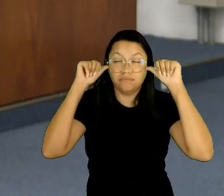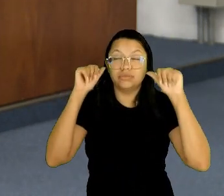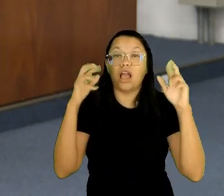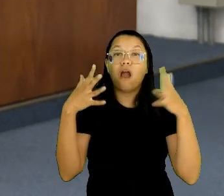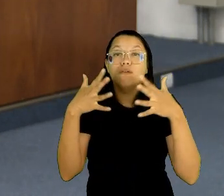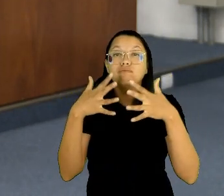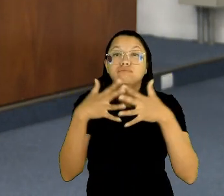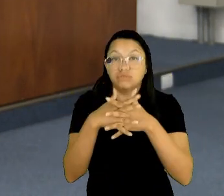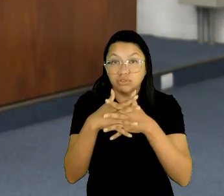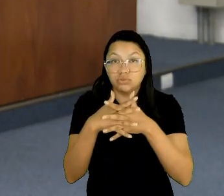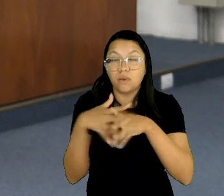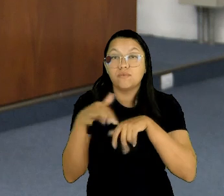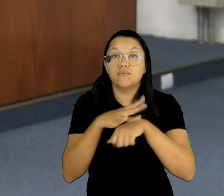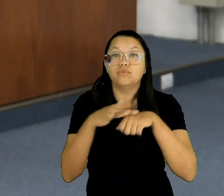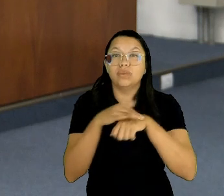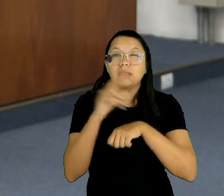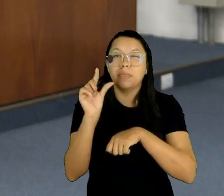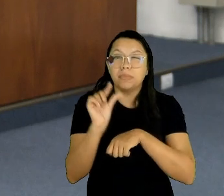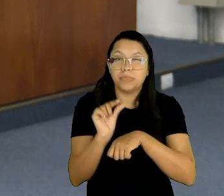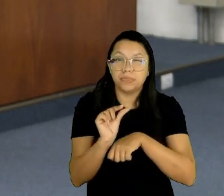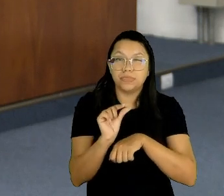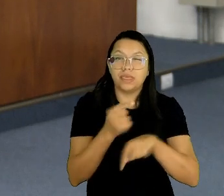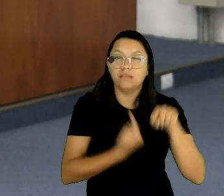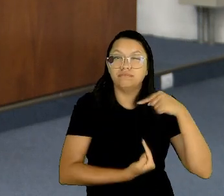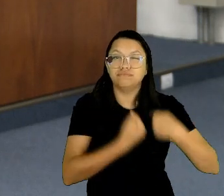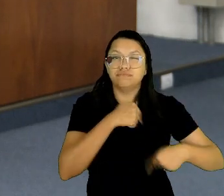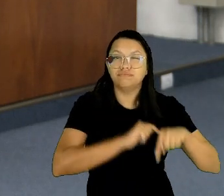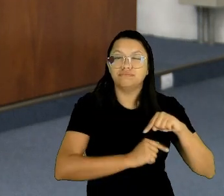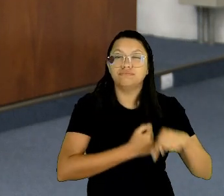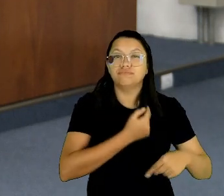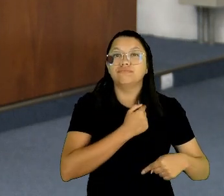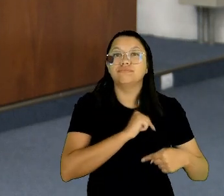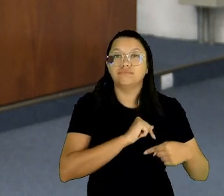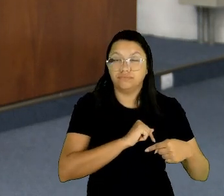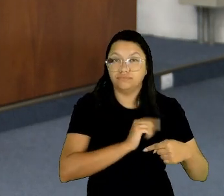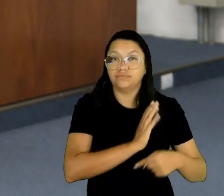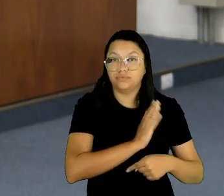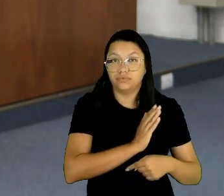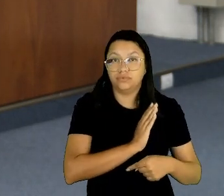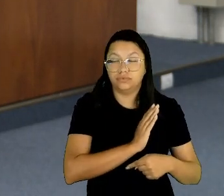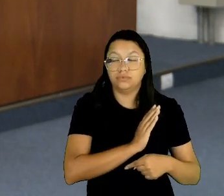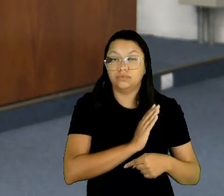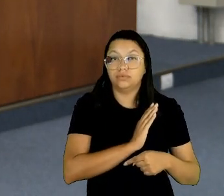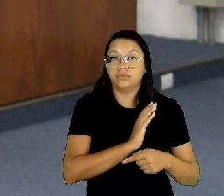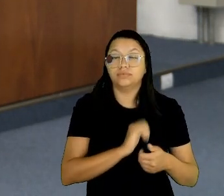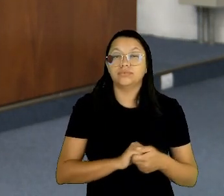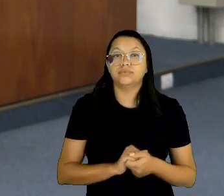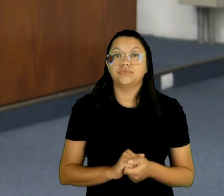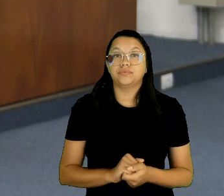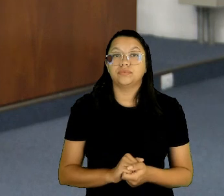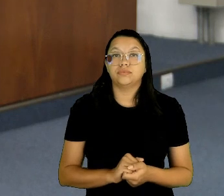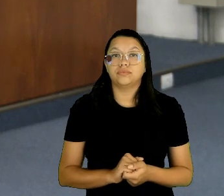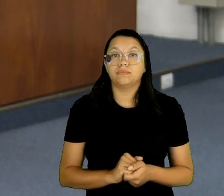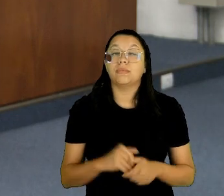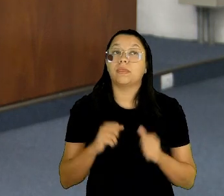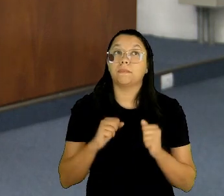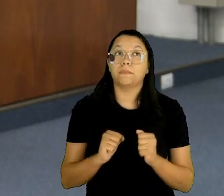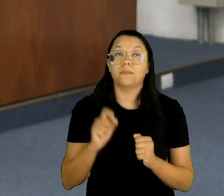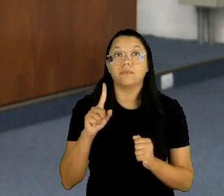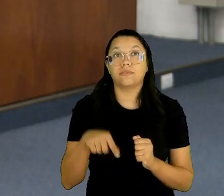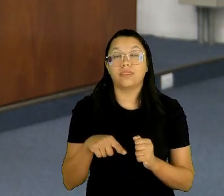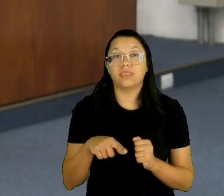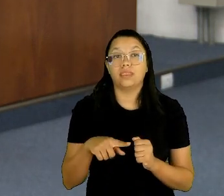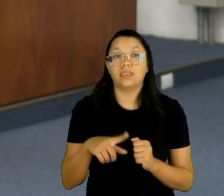até confundido com alguma doença microvascular. Se a gente tem microinfarto no sistema nervoso central por doença